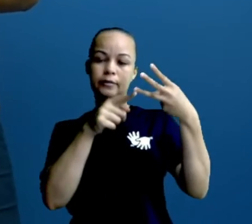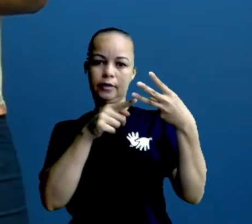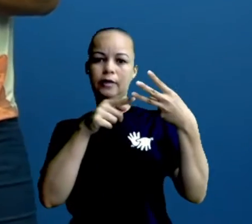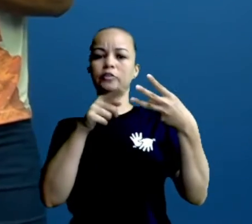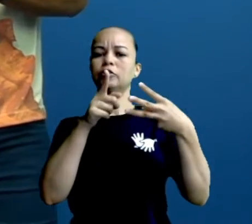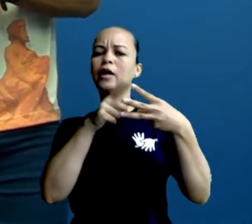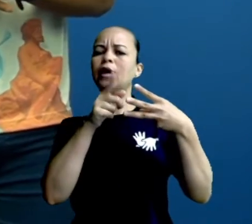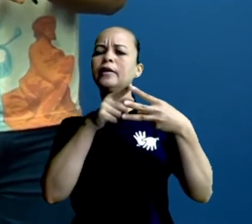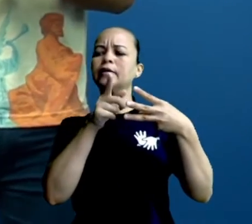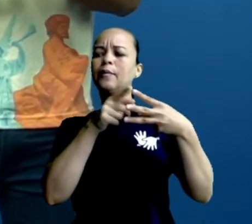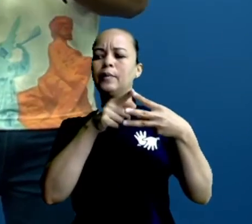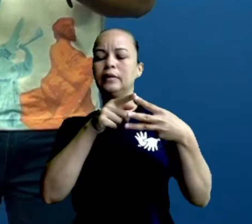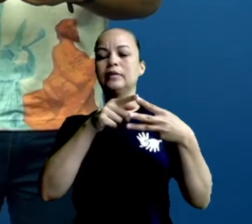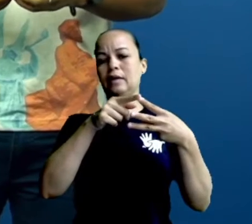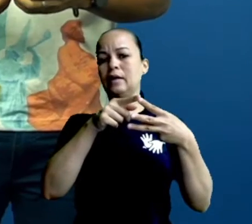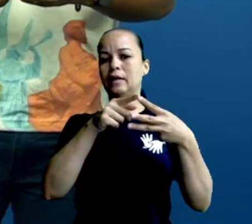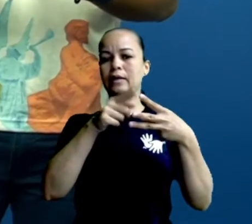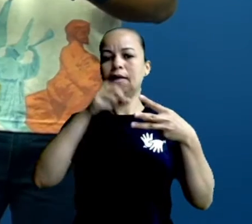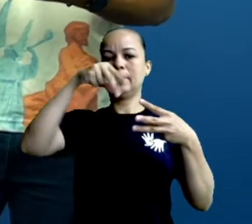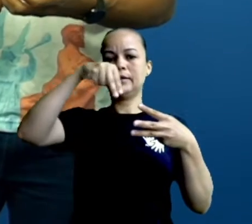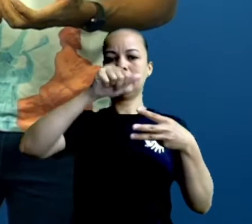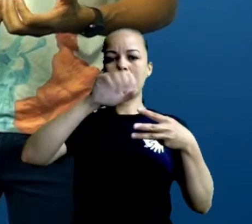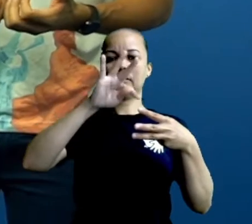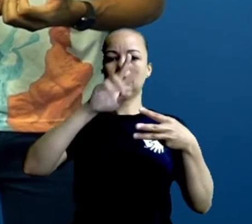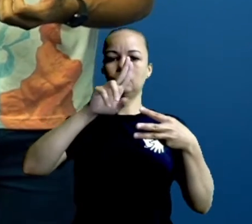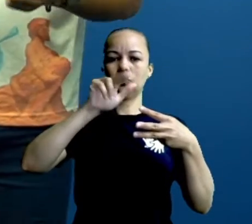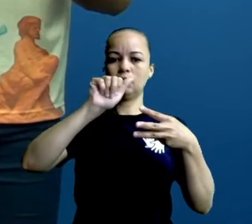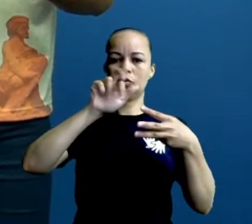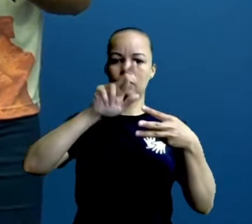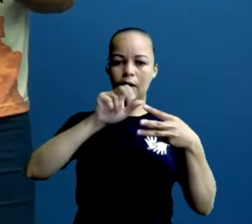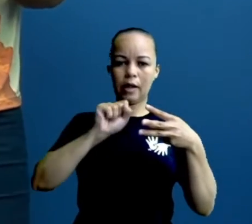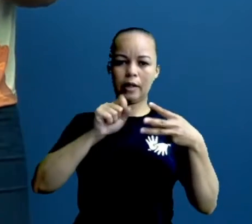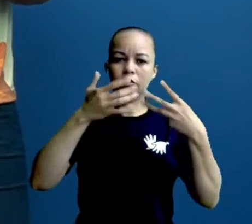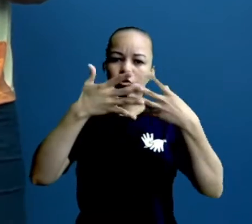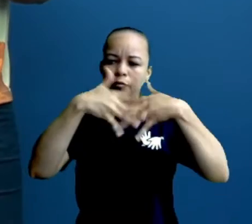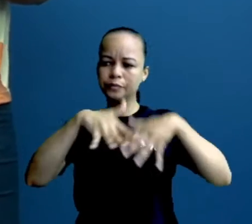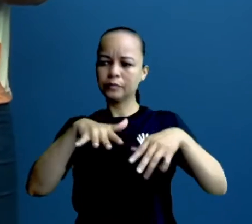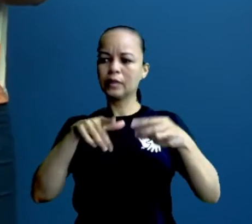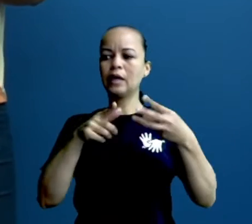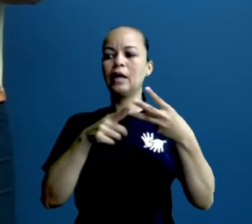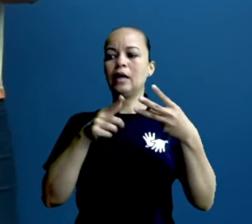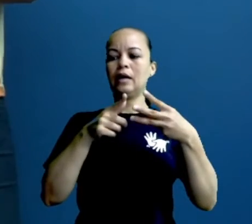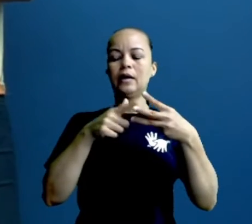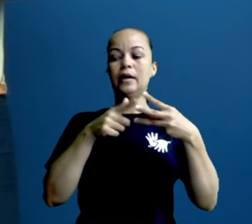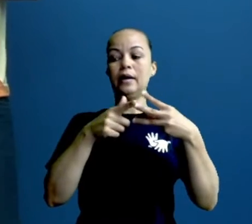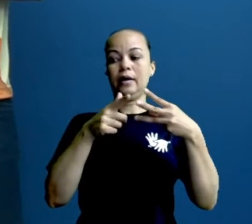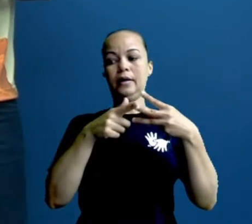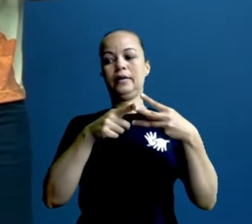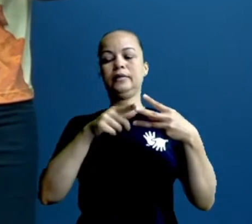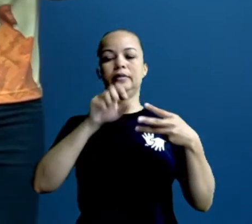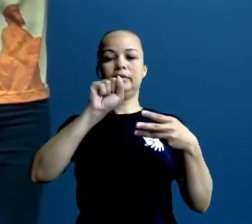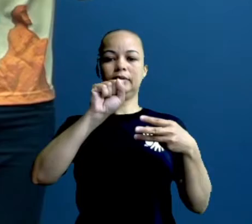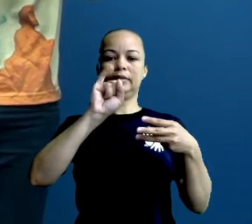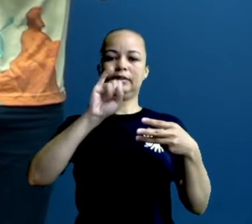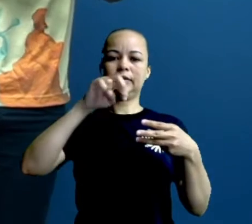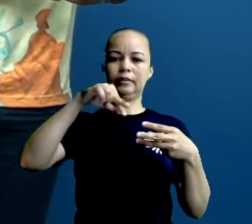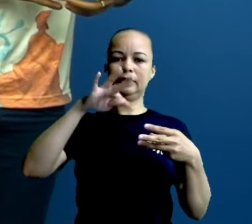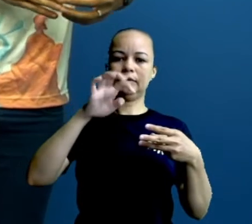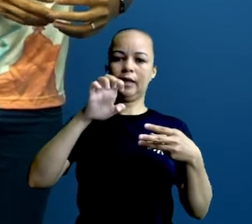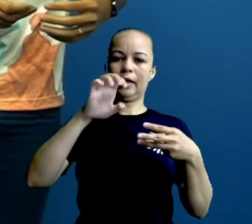primeira dessas categorias são as drogas naturais. A segunda categoria são aquelas drogas que são ditas